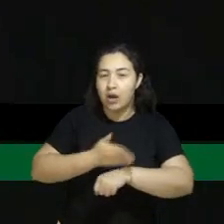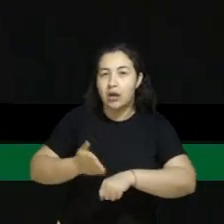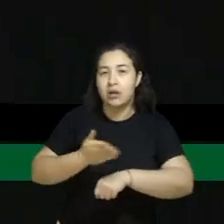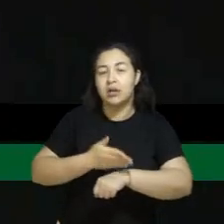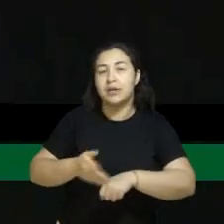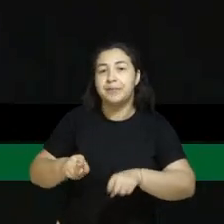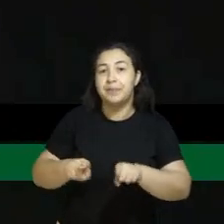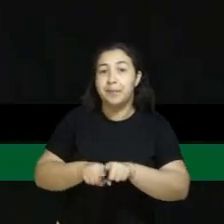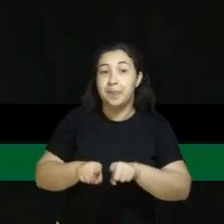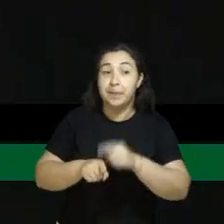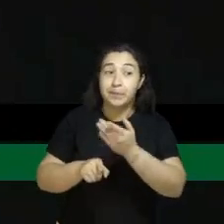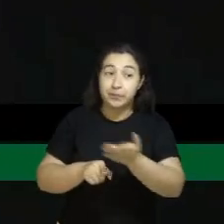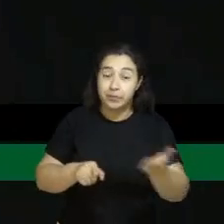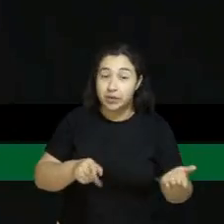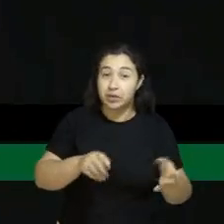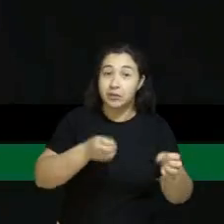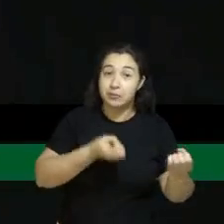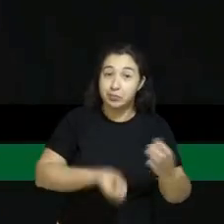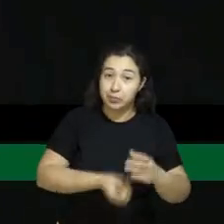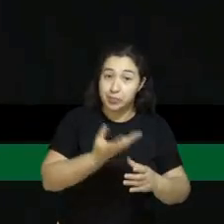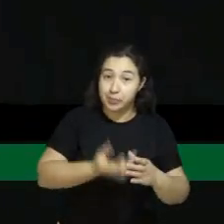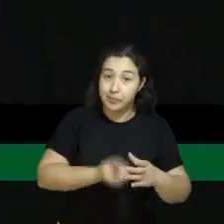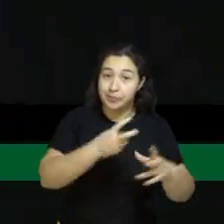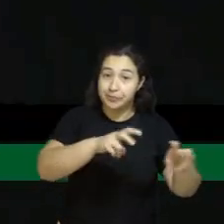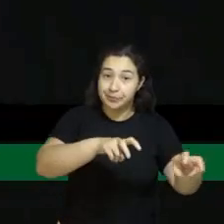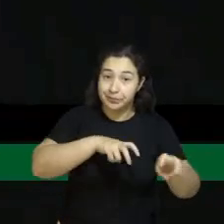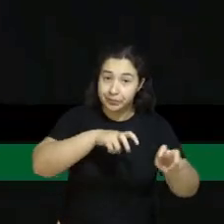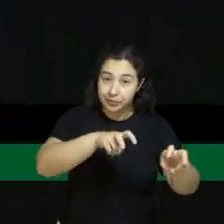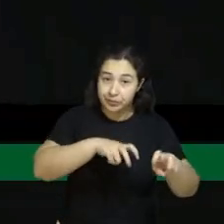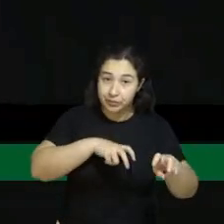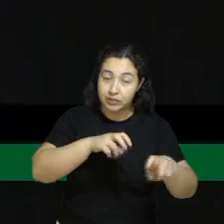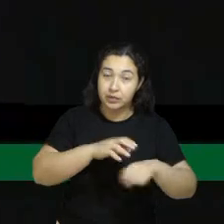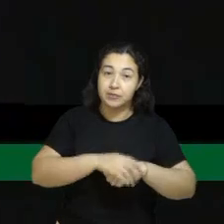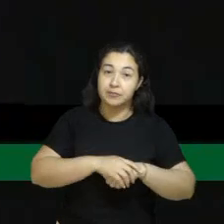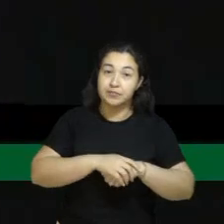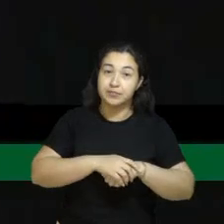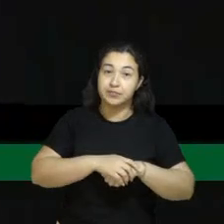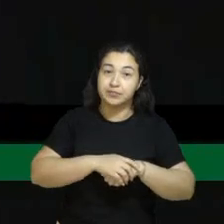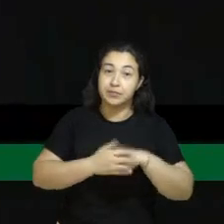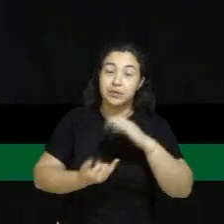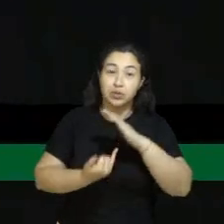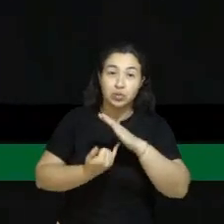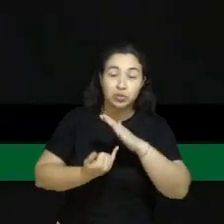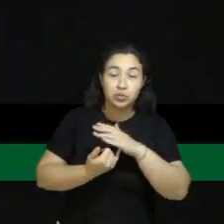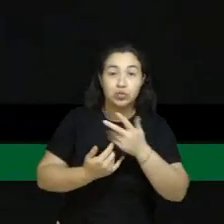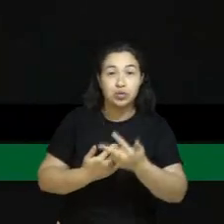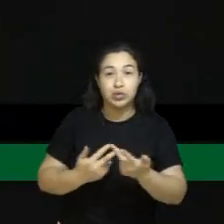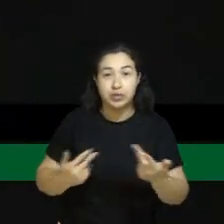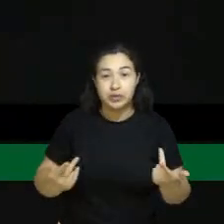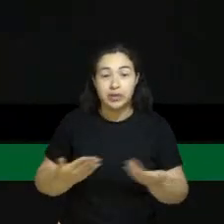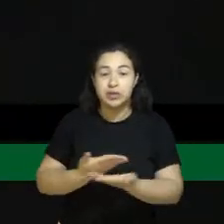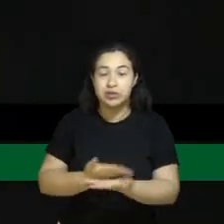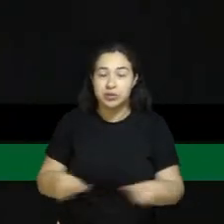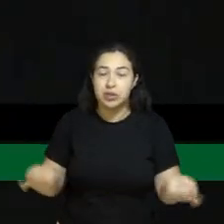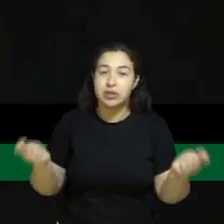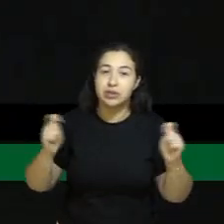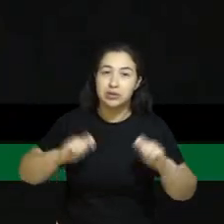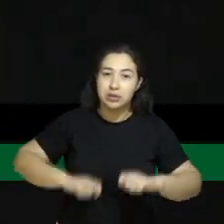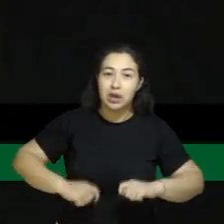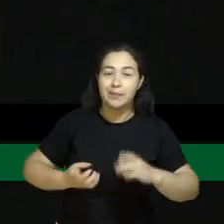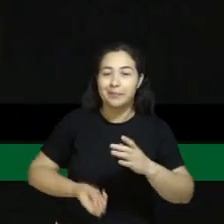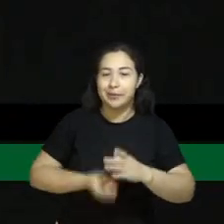produtores rurais, agroindústrias e cooperativas consolidam a excelência da nossa